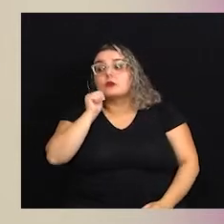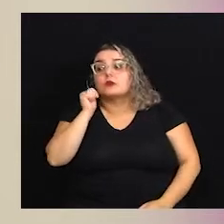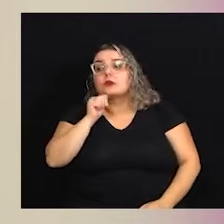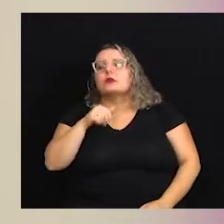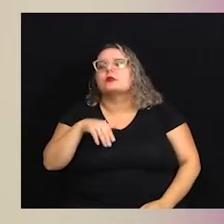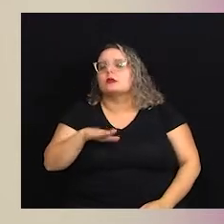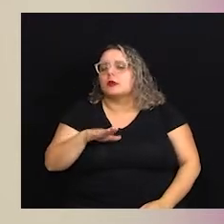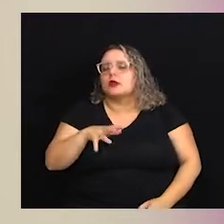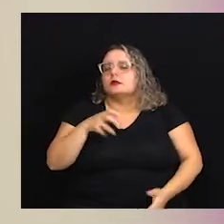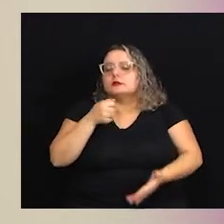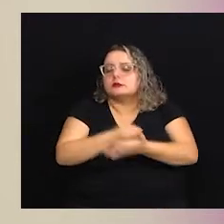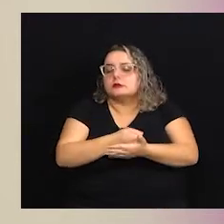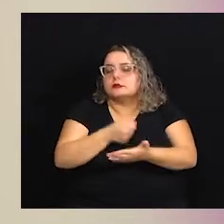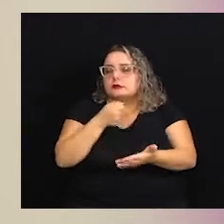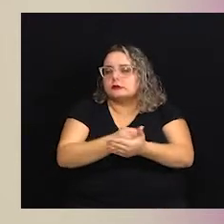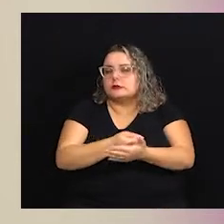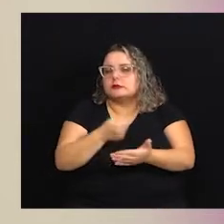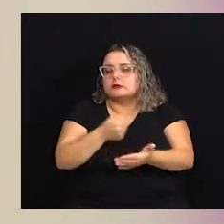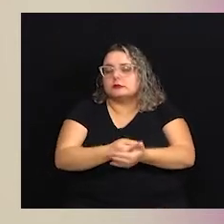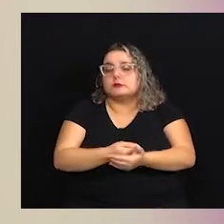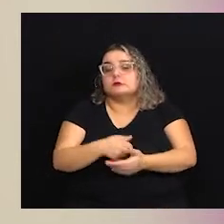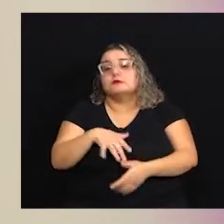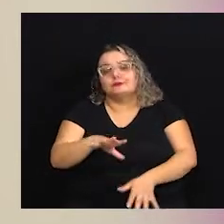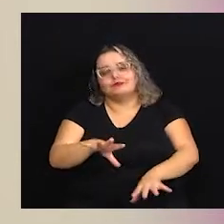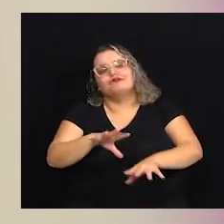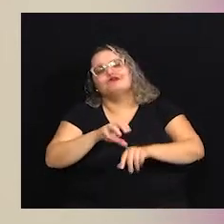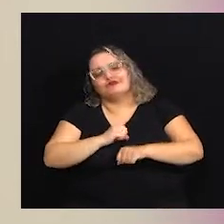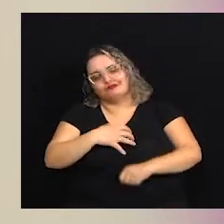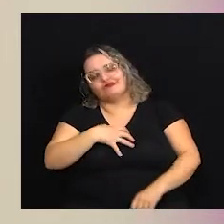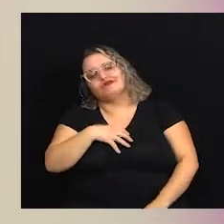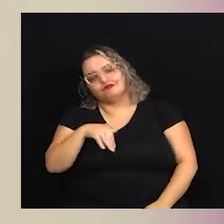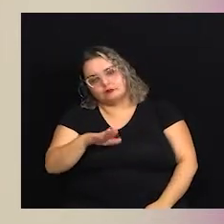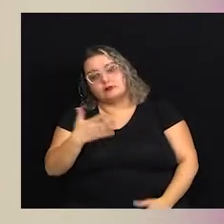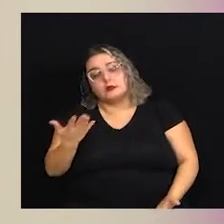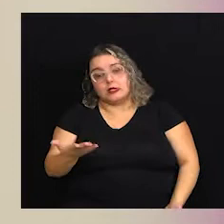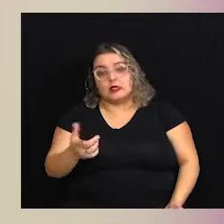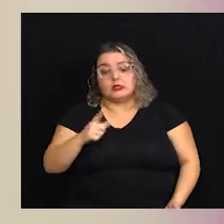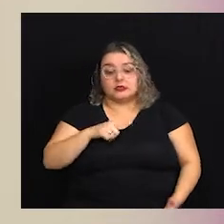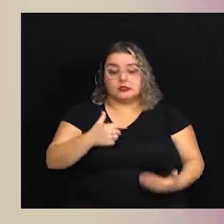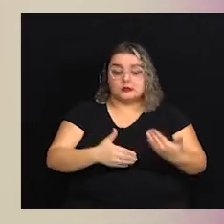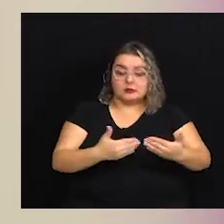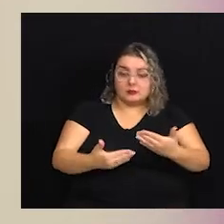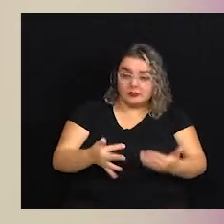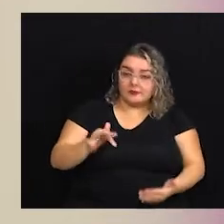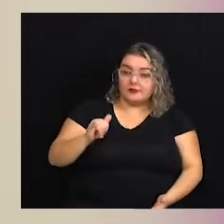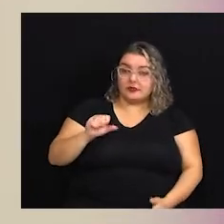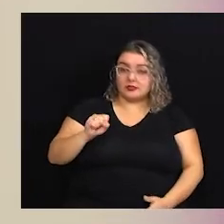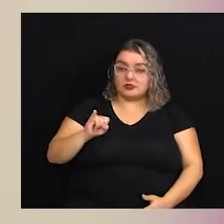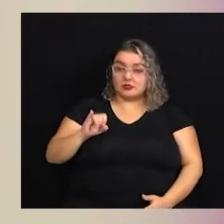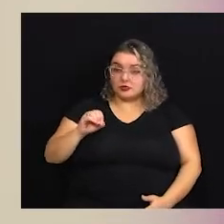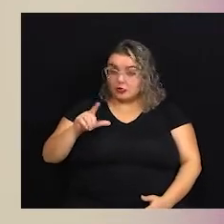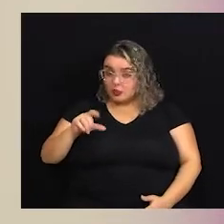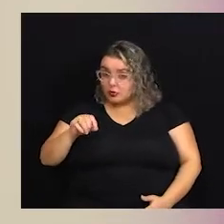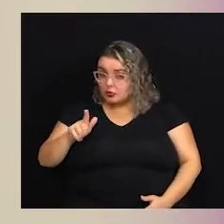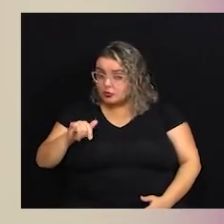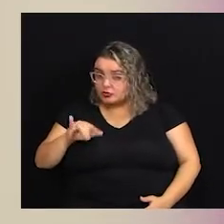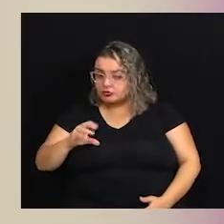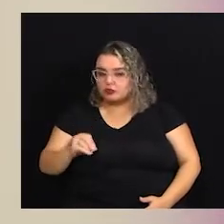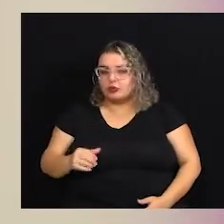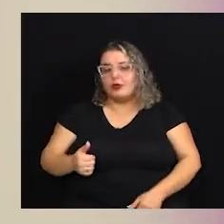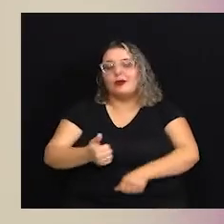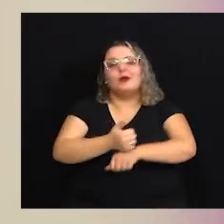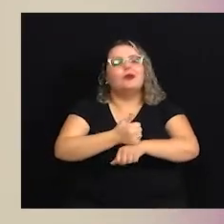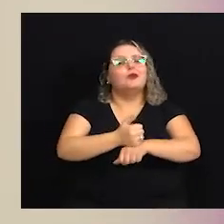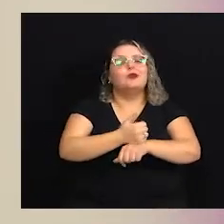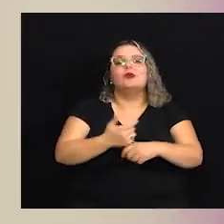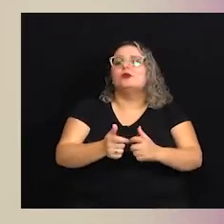mais pressão no dia a dia são aquelas que são mais acometidas. Então, como tem esse processo fisiológico, o profissional, a grande